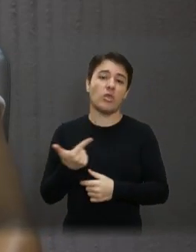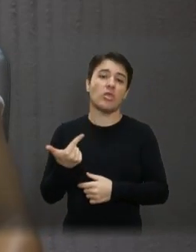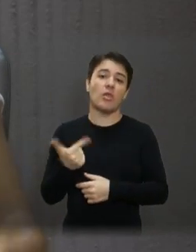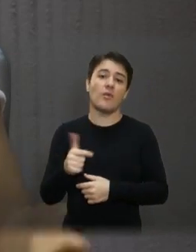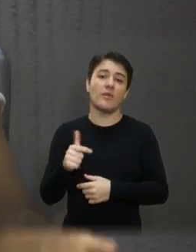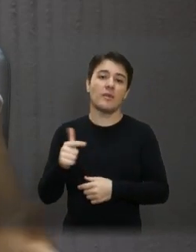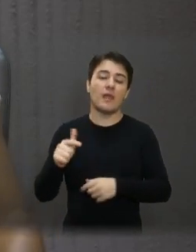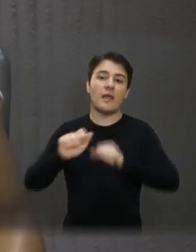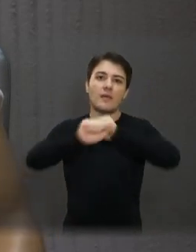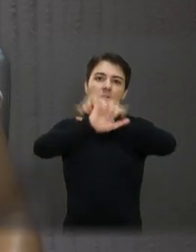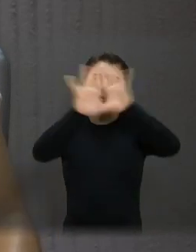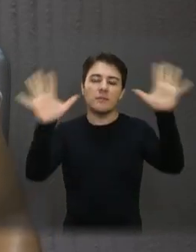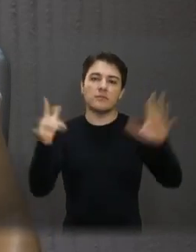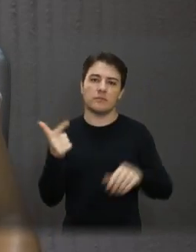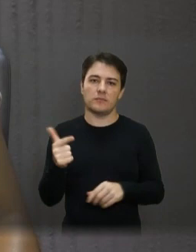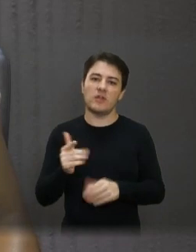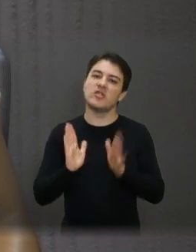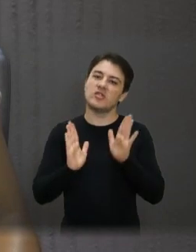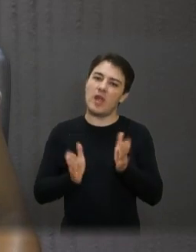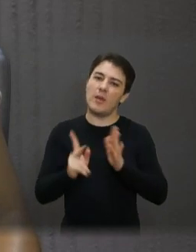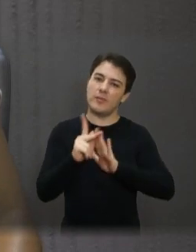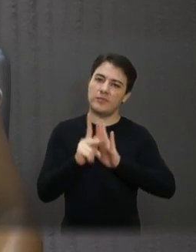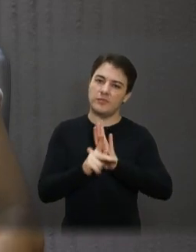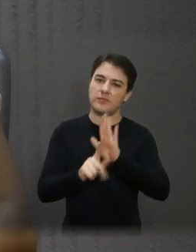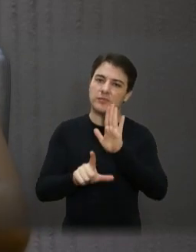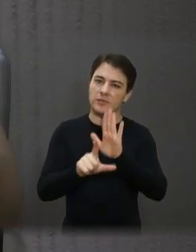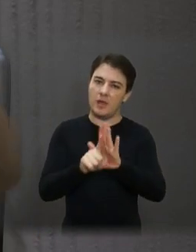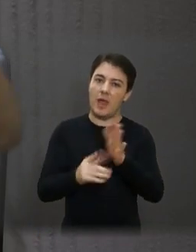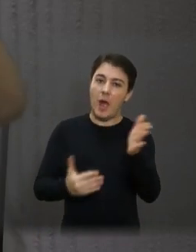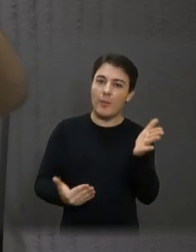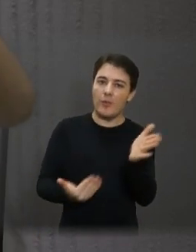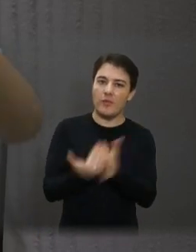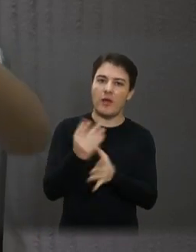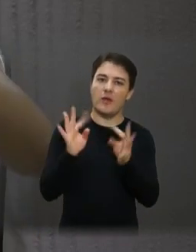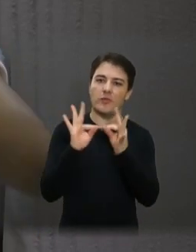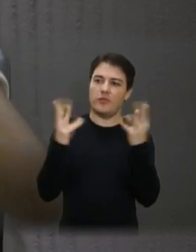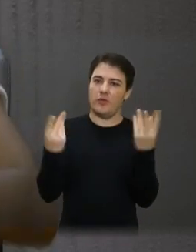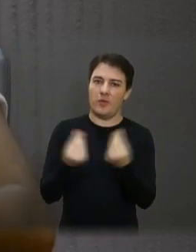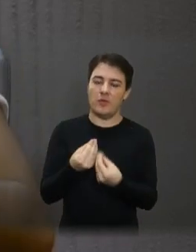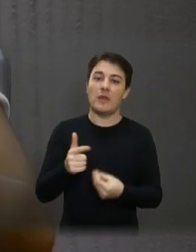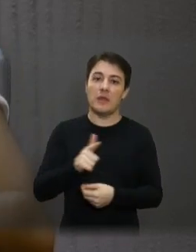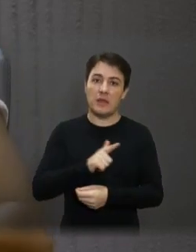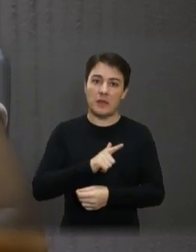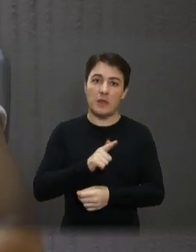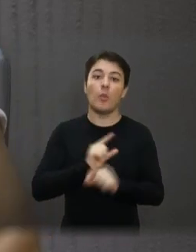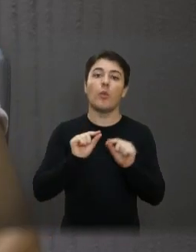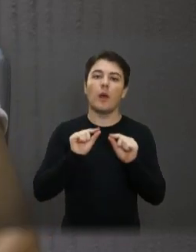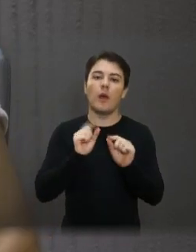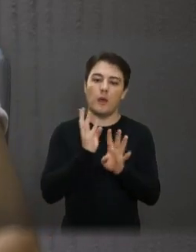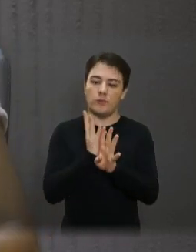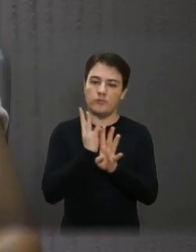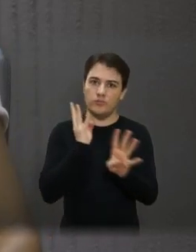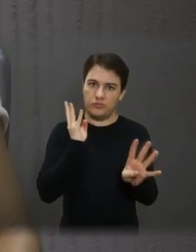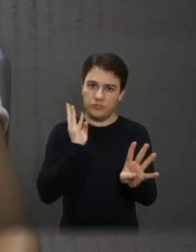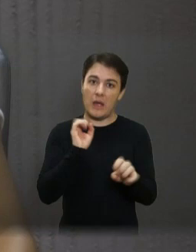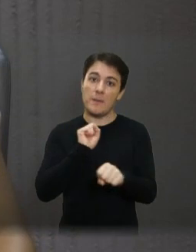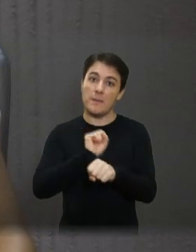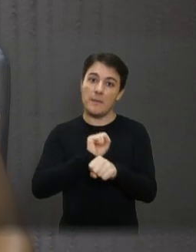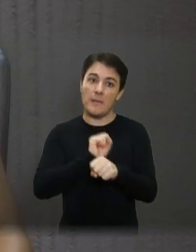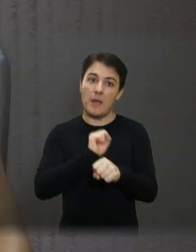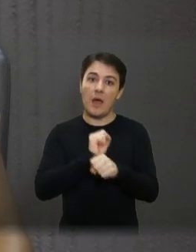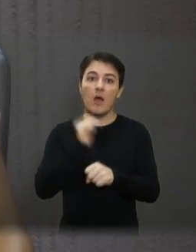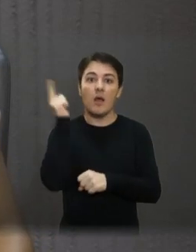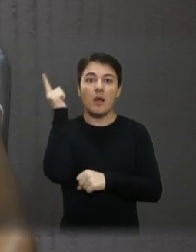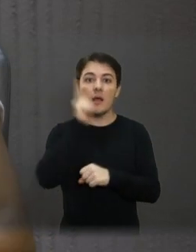propusemos esse projeto que foi aprovado por unanimidade na casa onde nós temos a lista de espera divulgada não só no site da prefeitura mas como